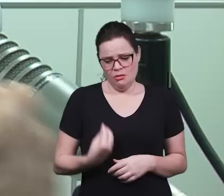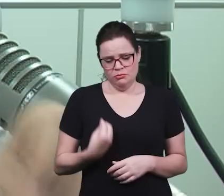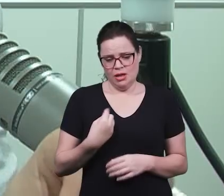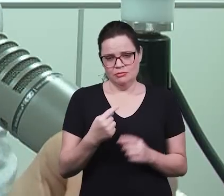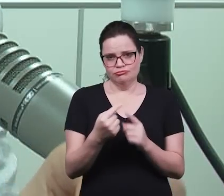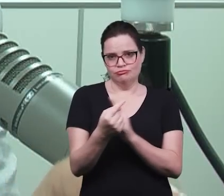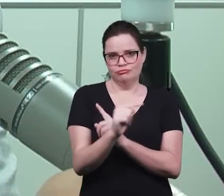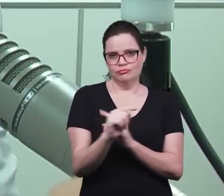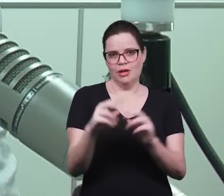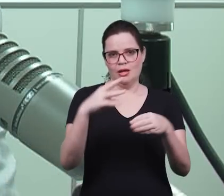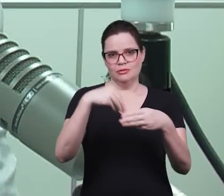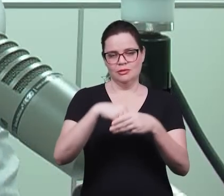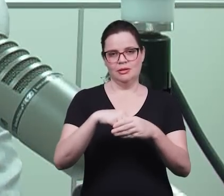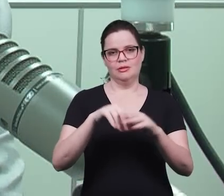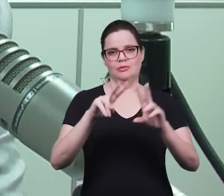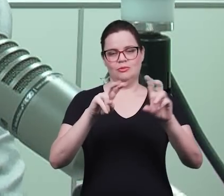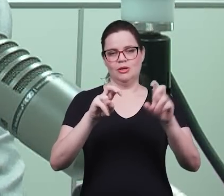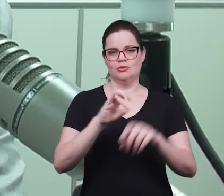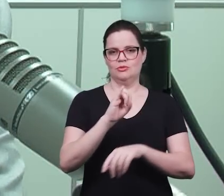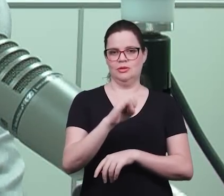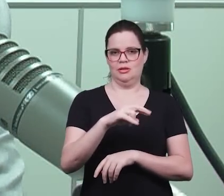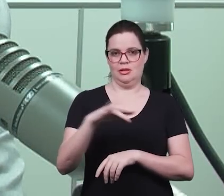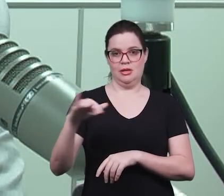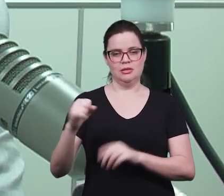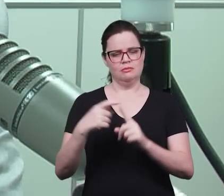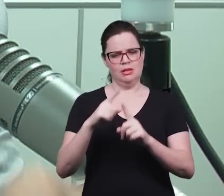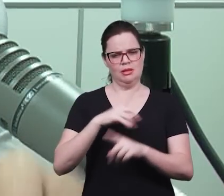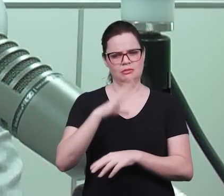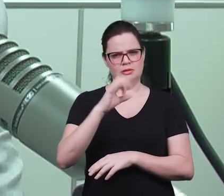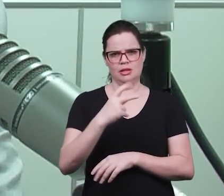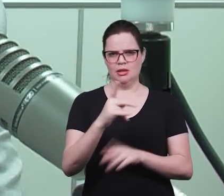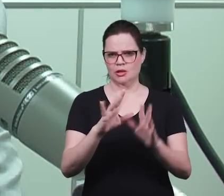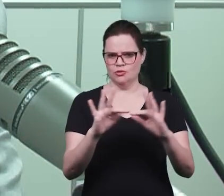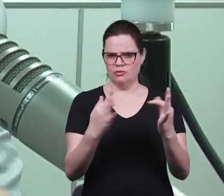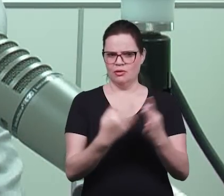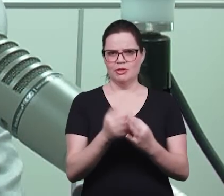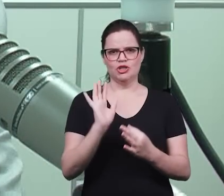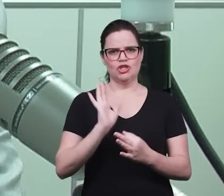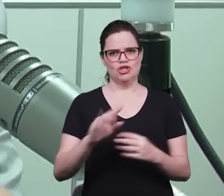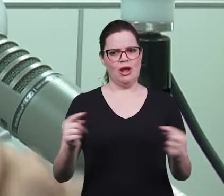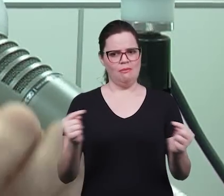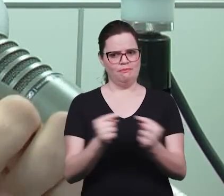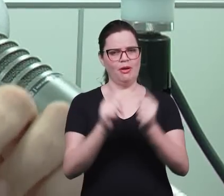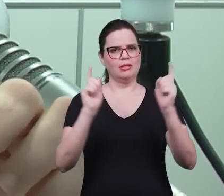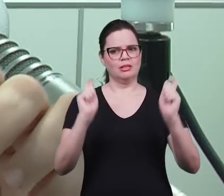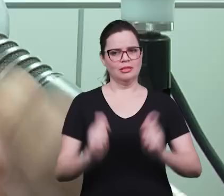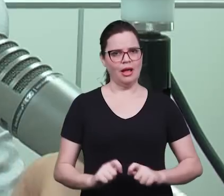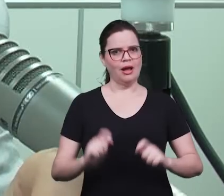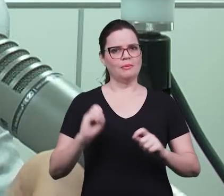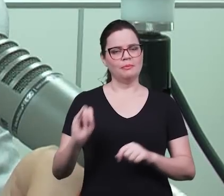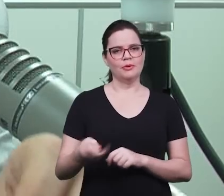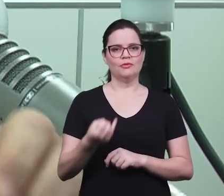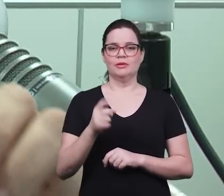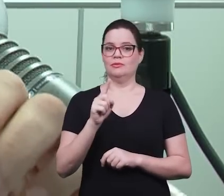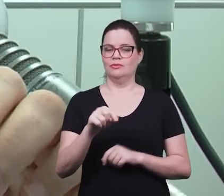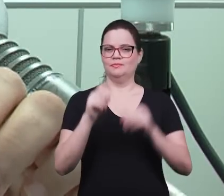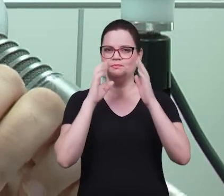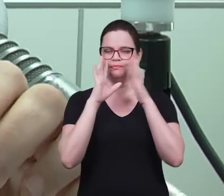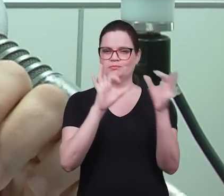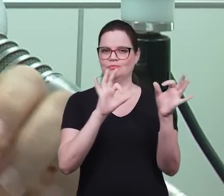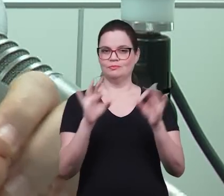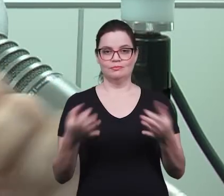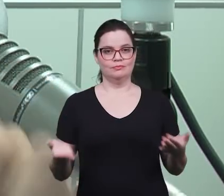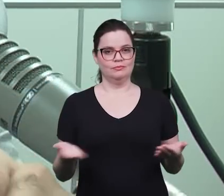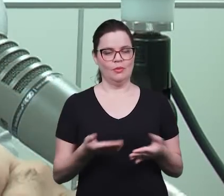esteja enquadrado dentro dos assuntos que vamos trabalhar aqui, mas certamente você tem alguém da família que está e que você pode, ao ouvir,